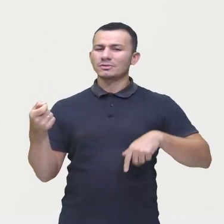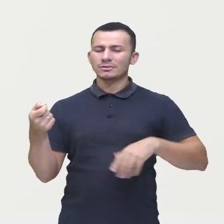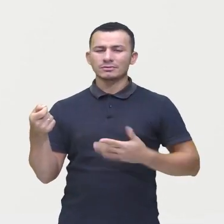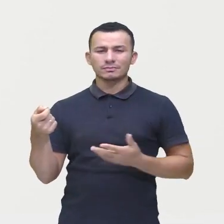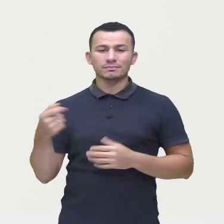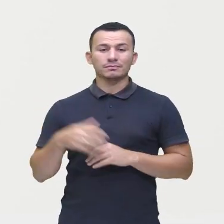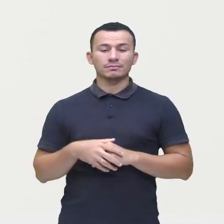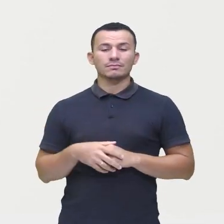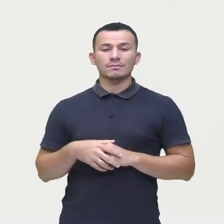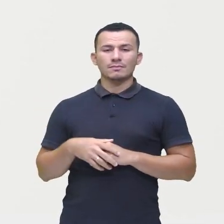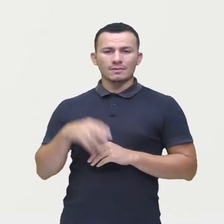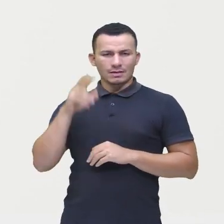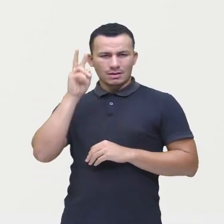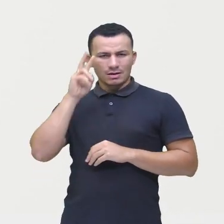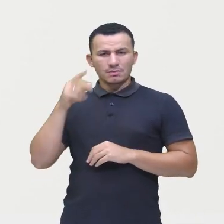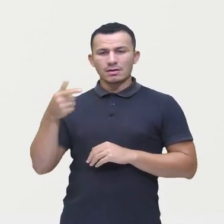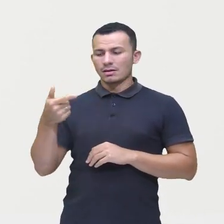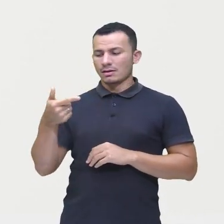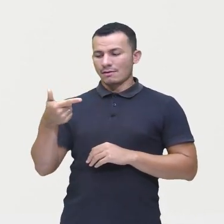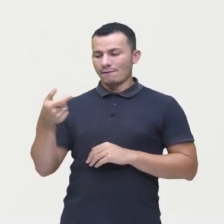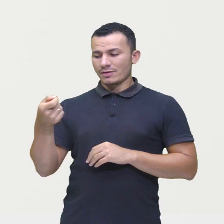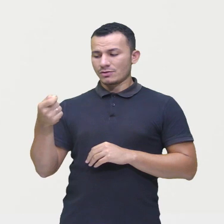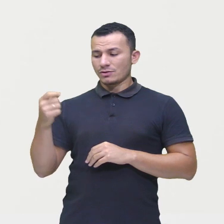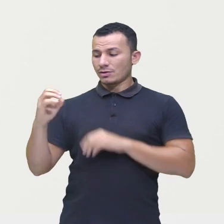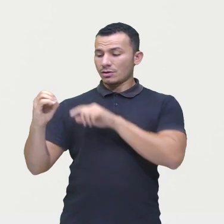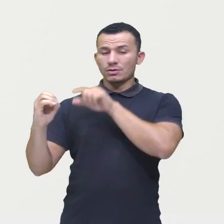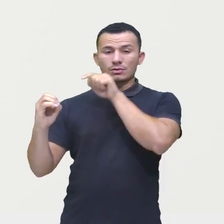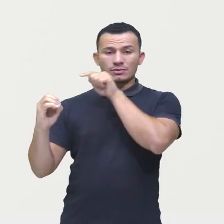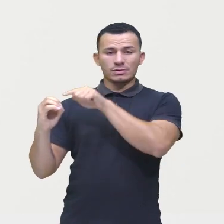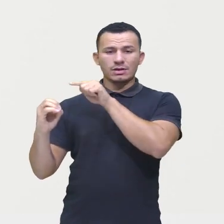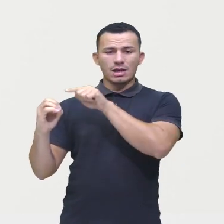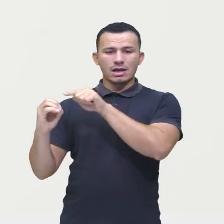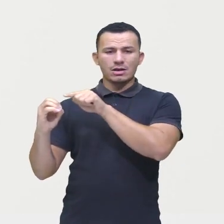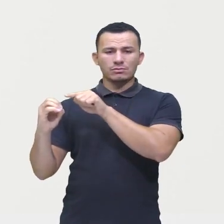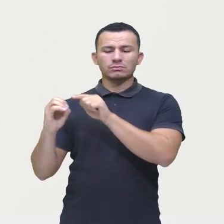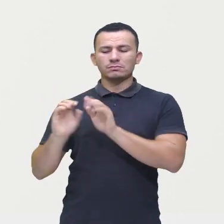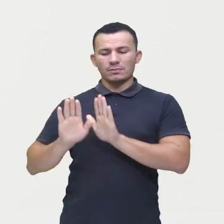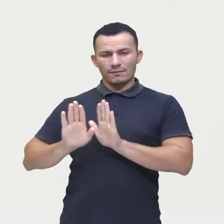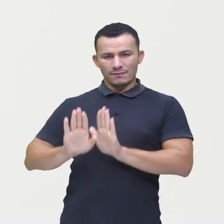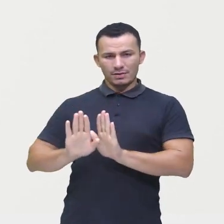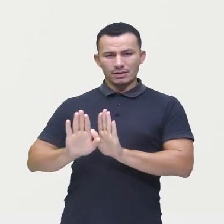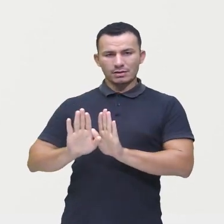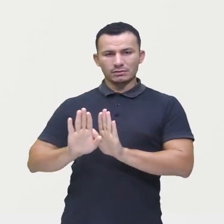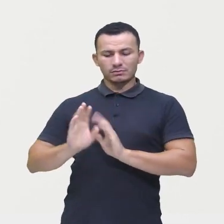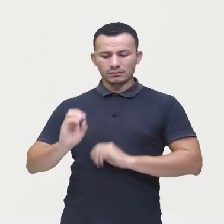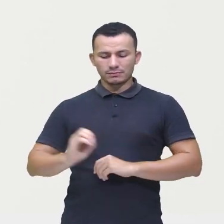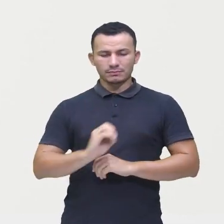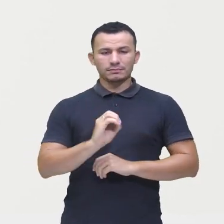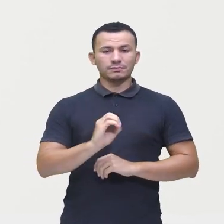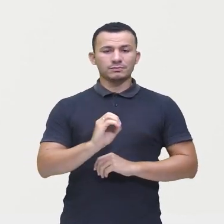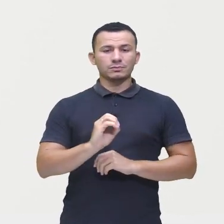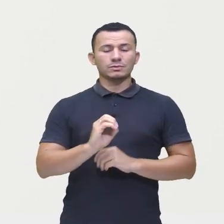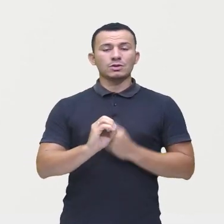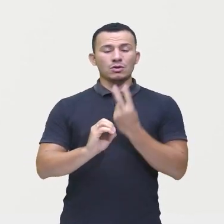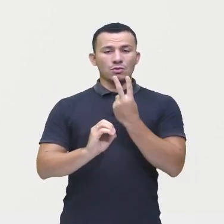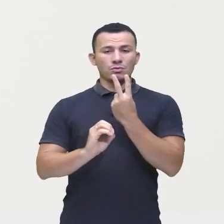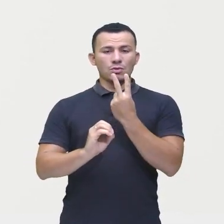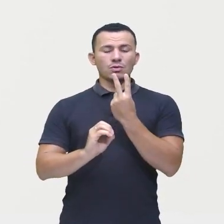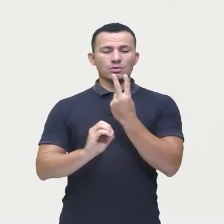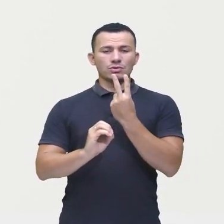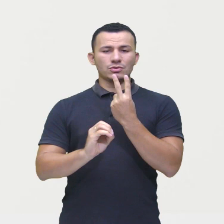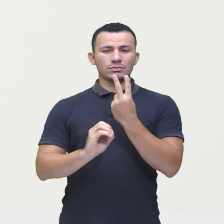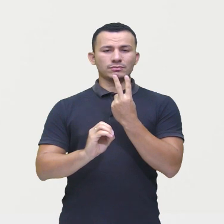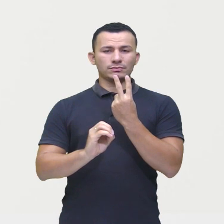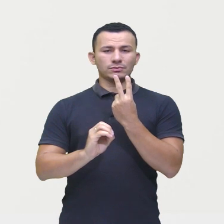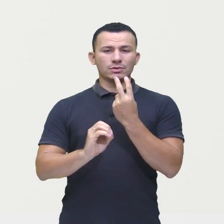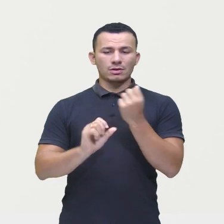O 0, que é das unidades, permanece aqui, ó. E o 2, que é das dezenas, ele vai fazer o quê? Ir para a